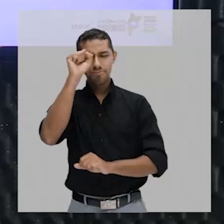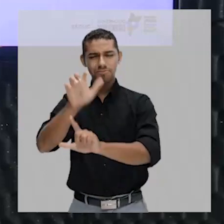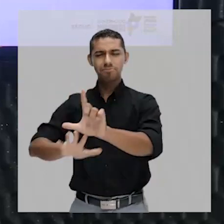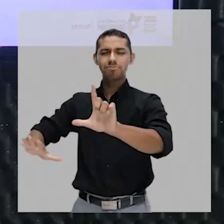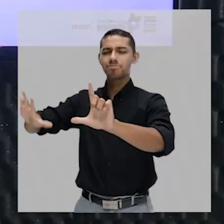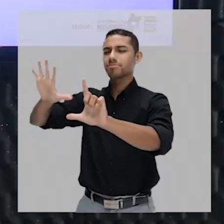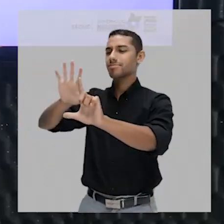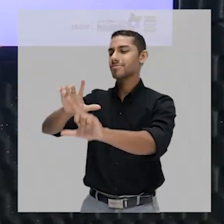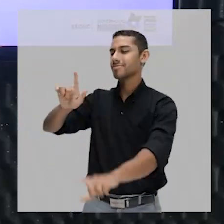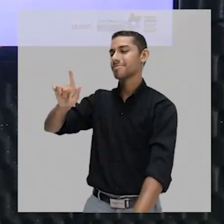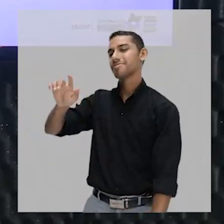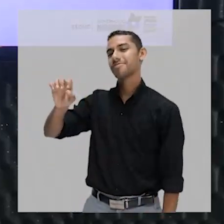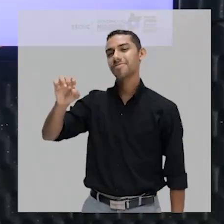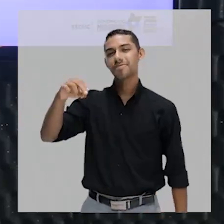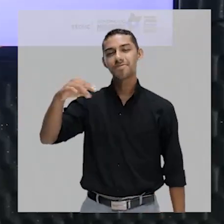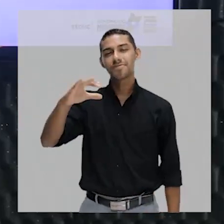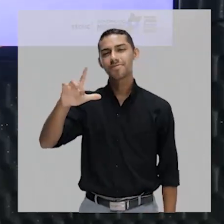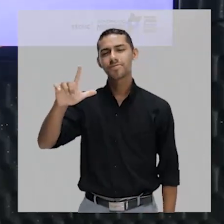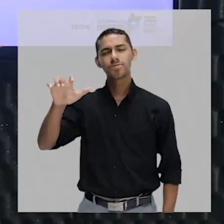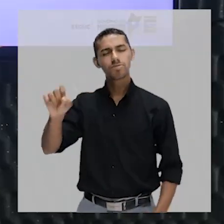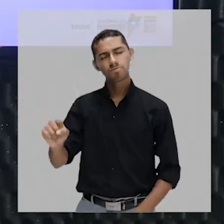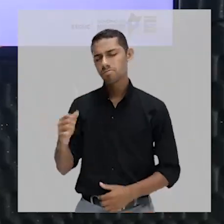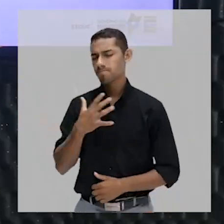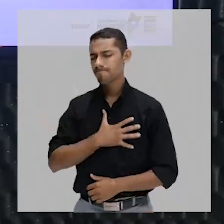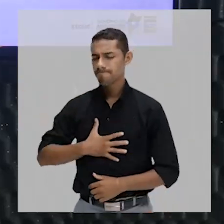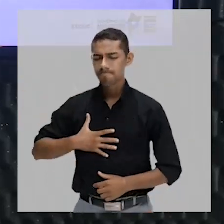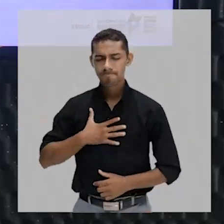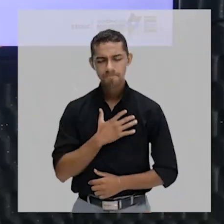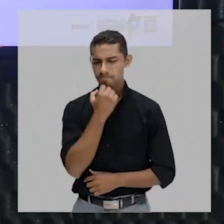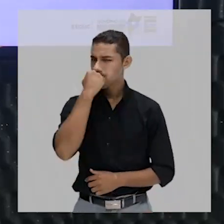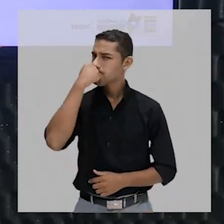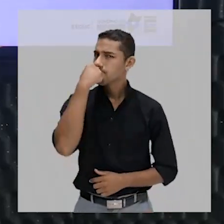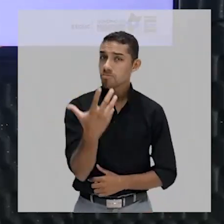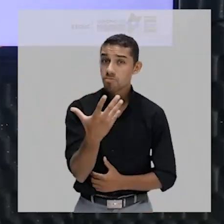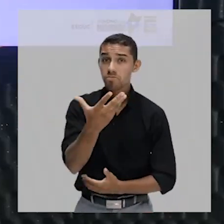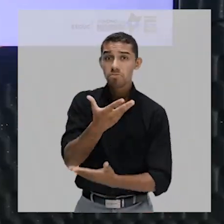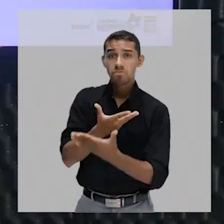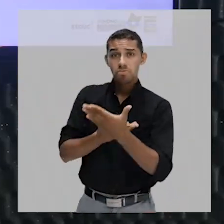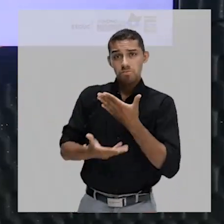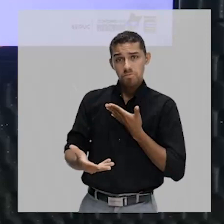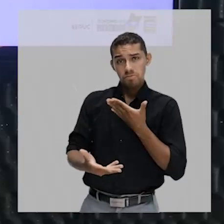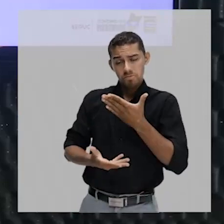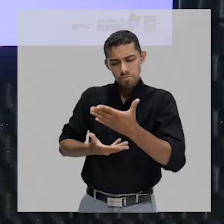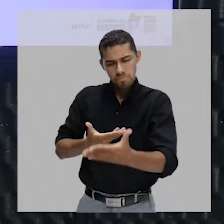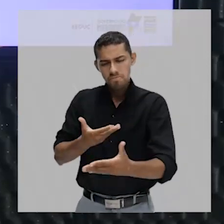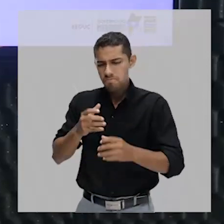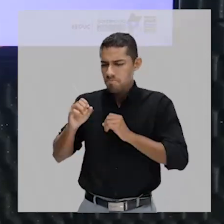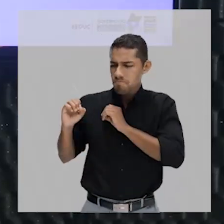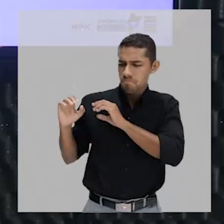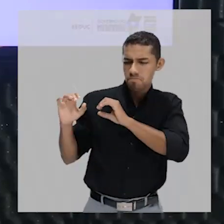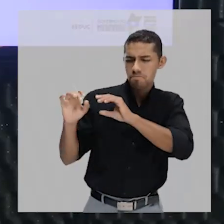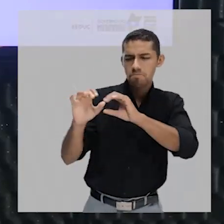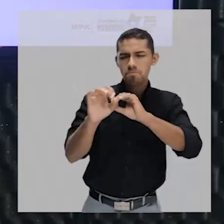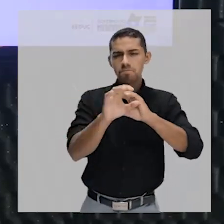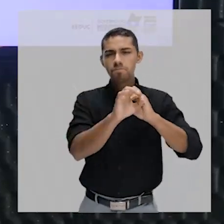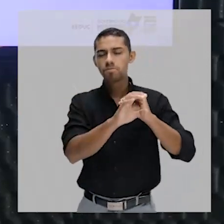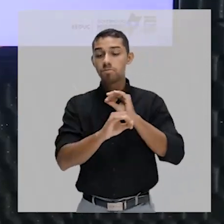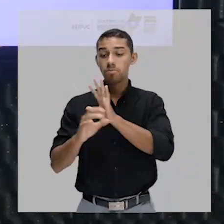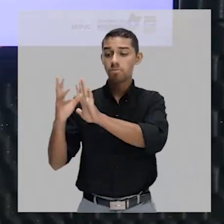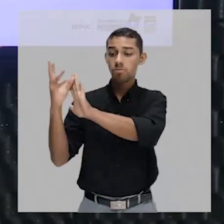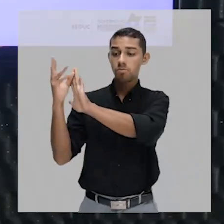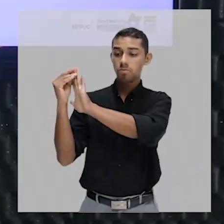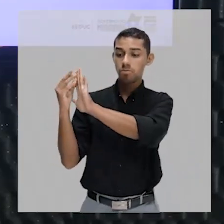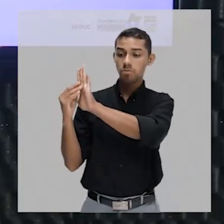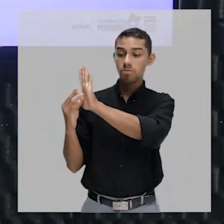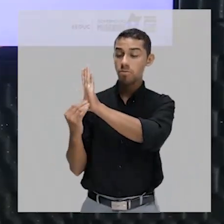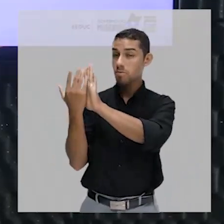Dias. Galera, é um prazer imenso estar aqui com vocês, podendo compartilhar esse belo, esse lindo conhecimento que é